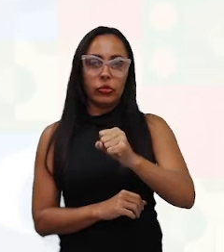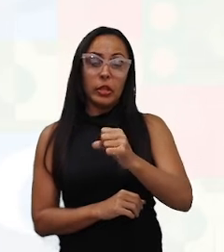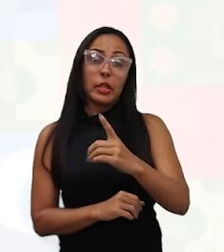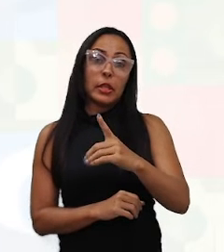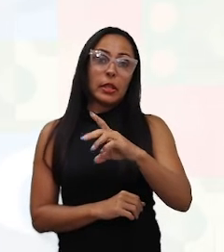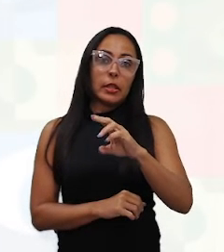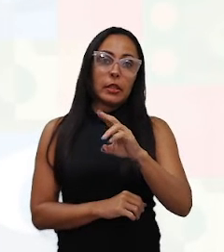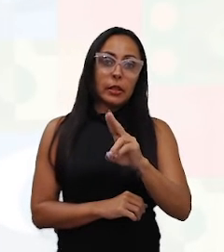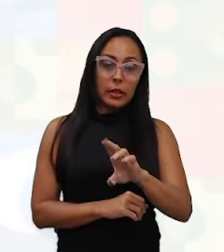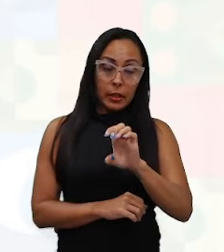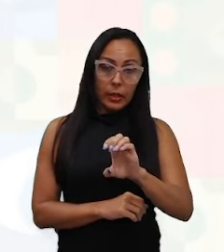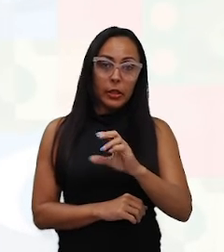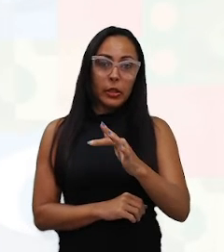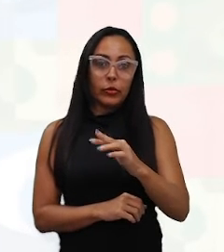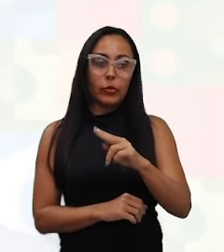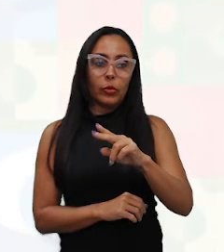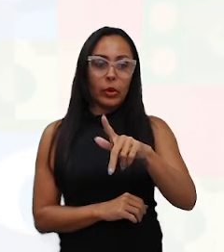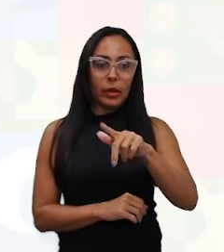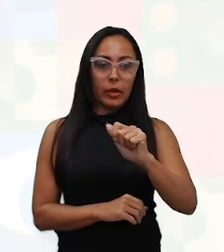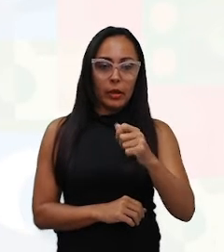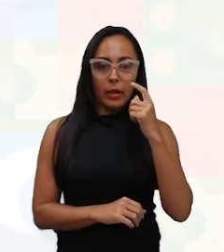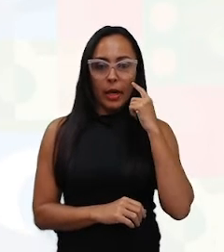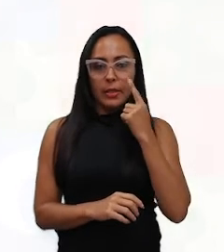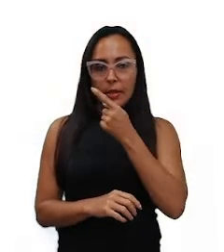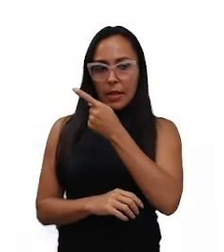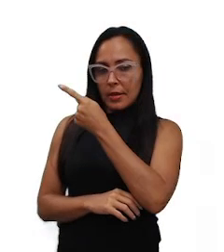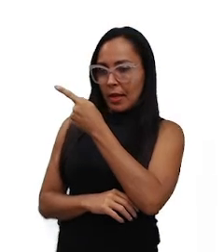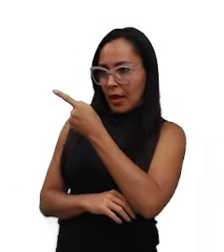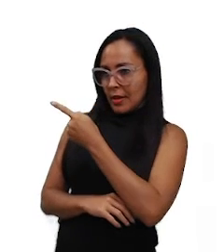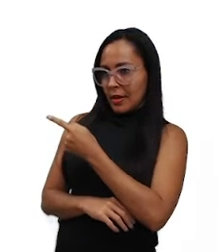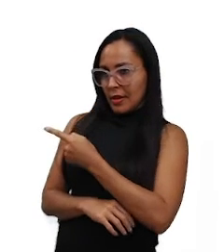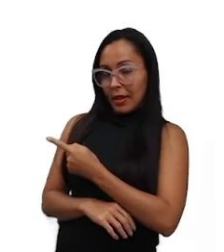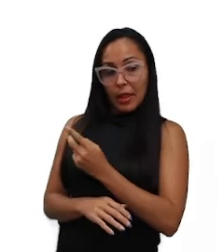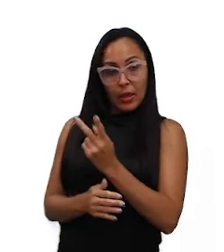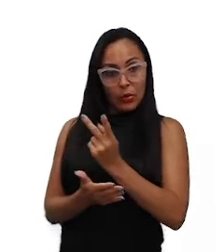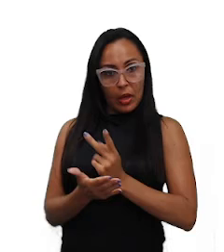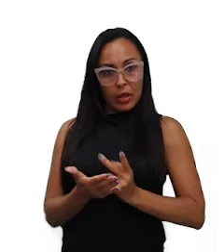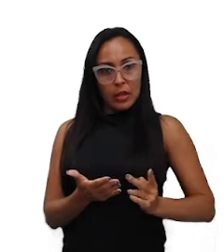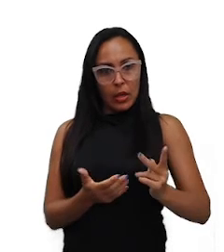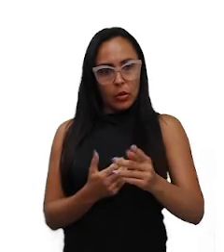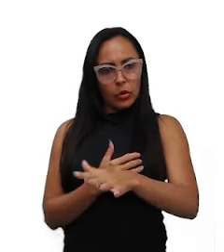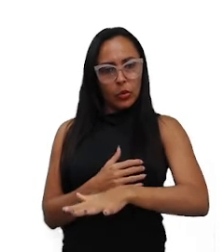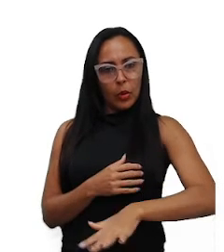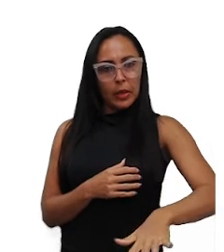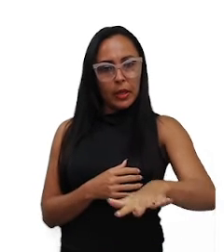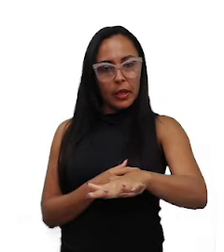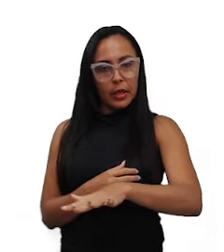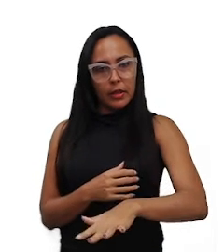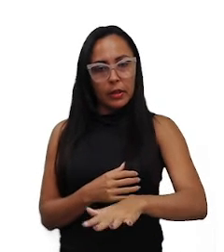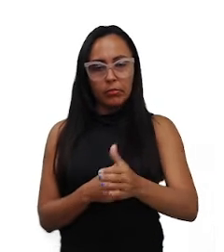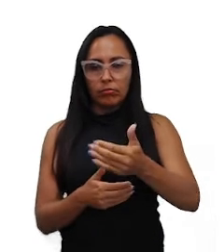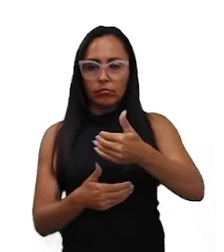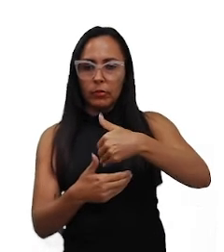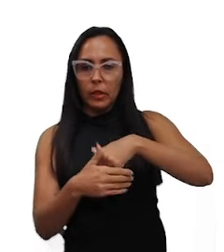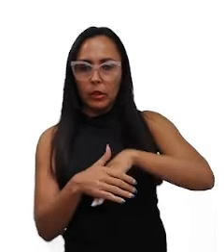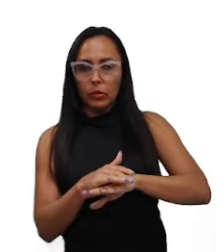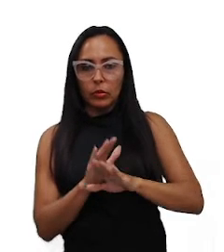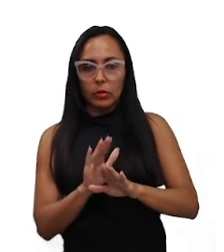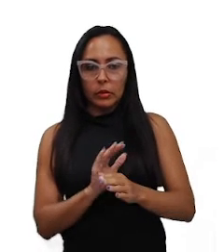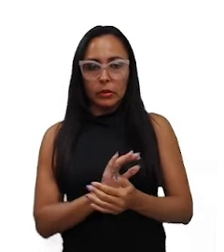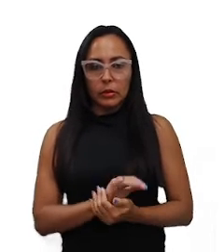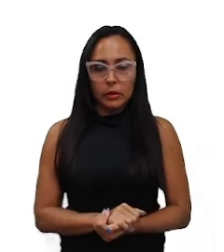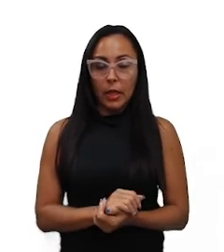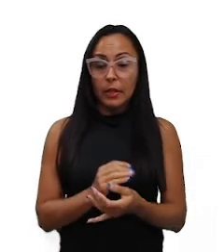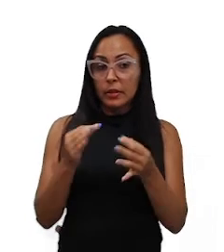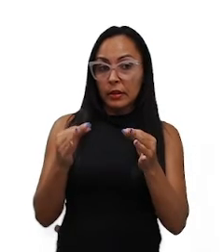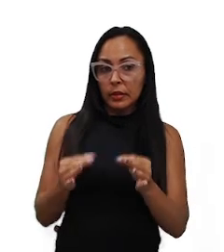ponto de fuga. Bom, nessa imagem a gente tem um desenho de um ambiente interior com um ponto de fuga, que é